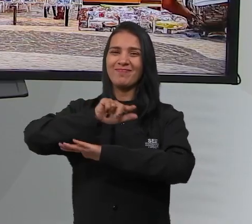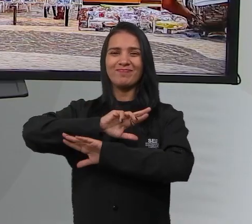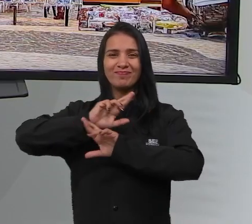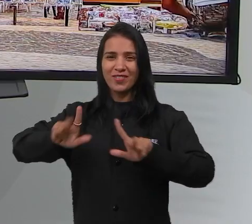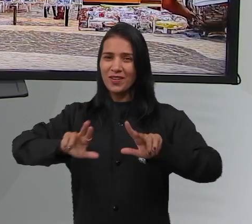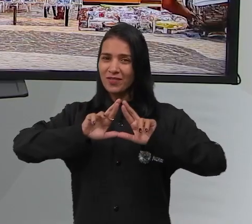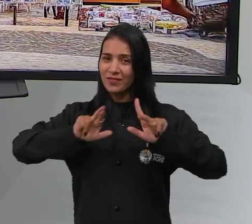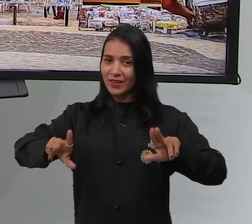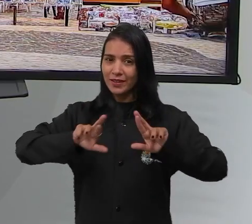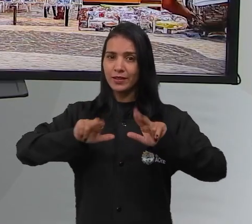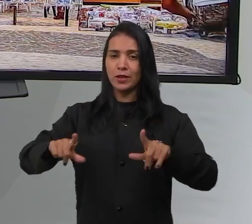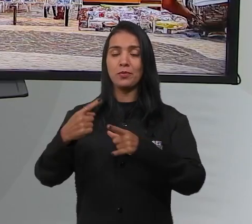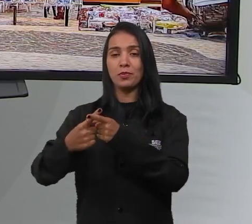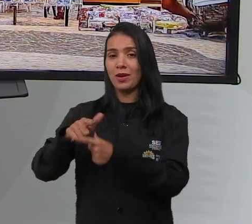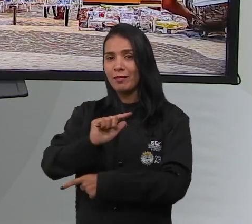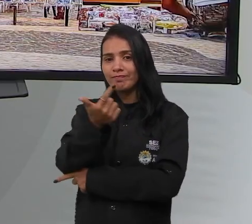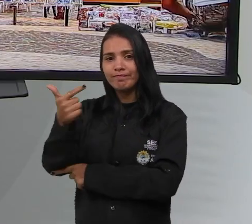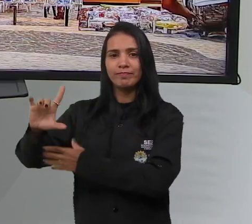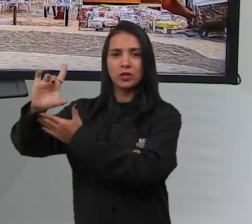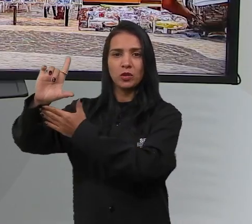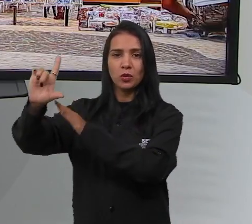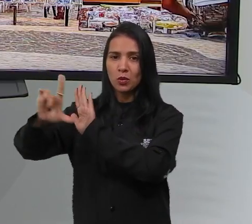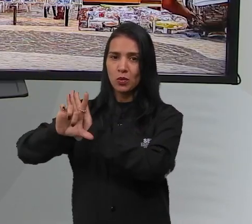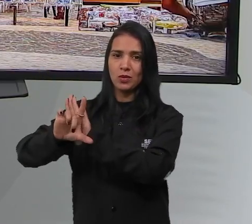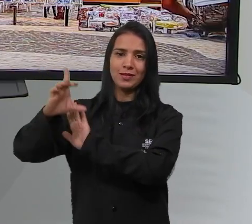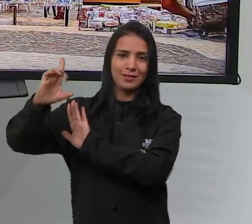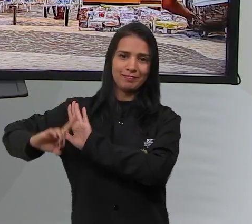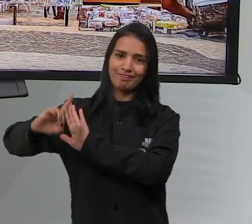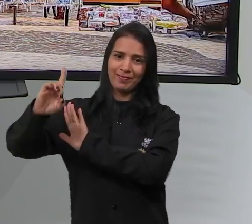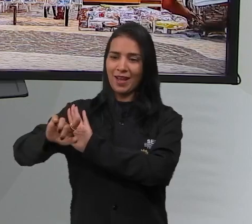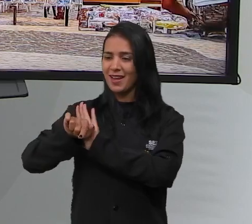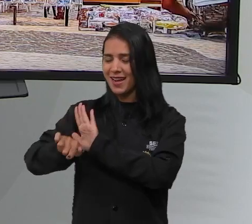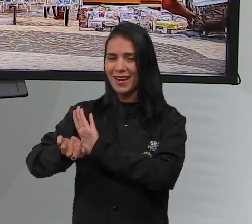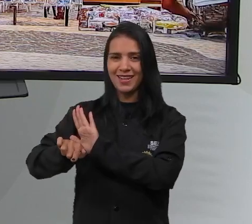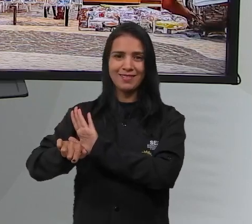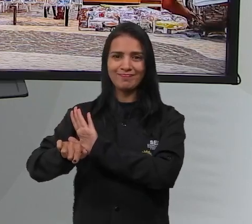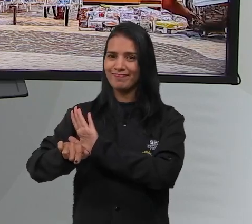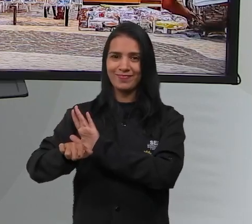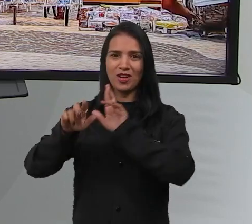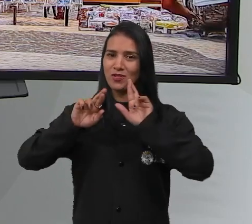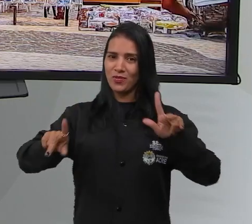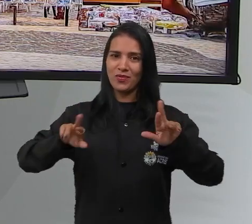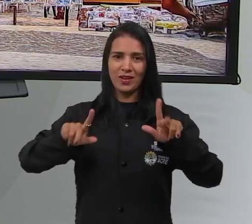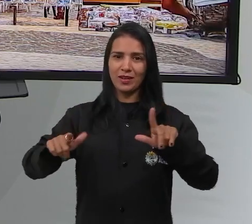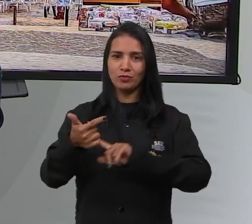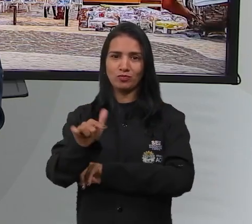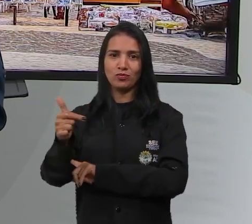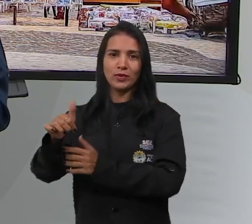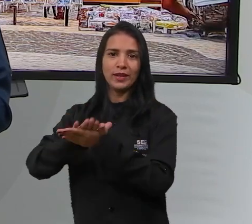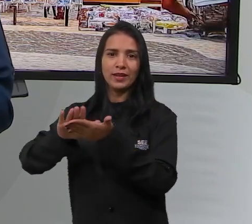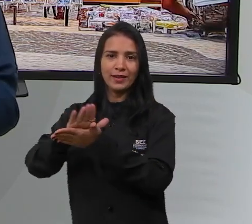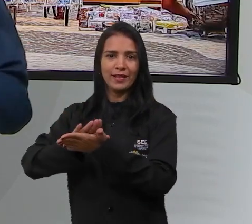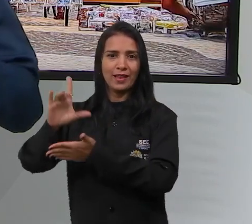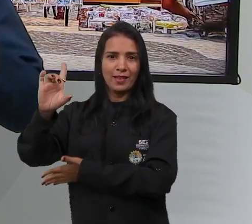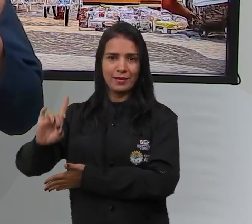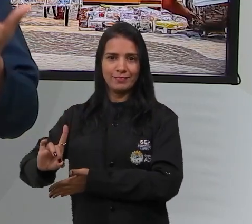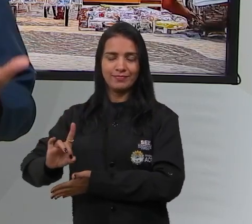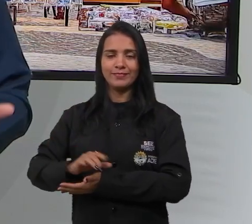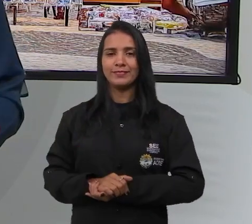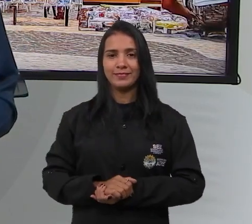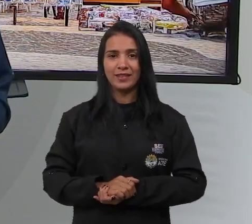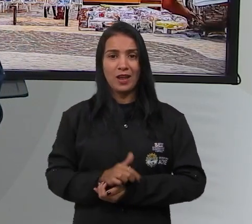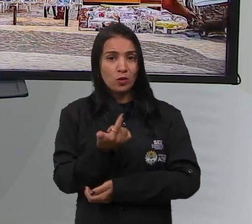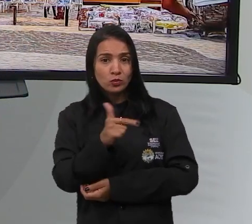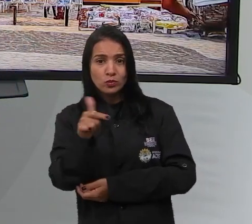absolutamente desamparado desse tipo de situação que eu acabei de mencionar a todos vocês.